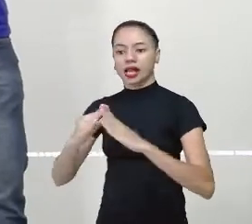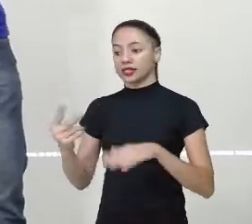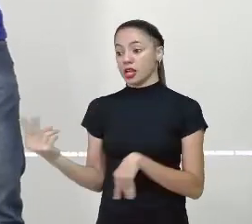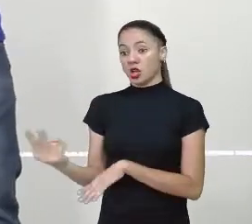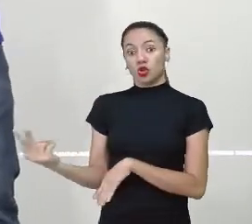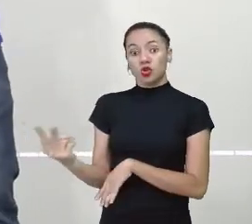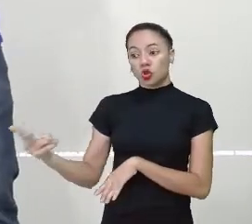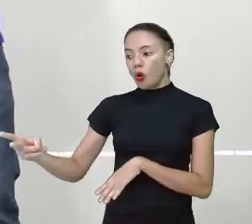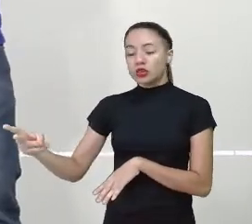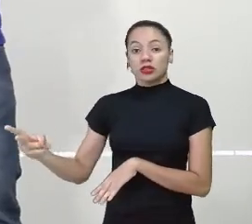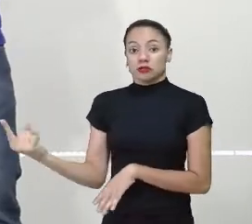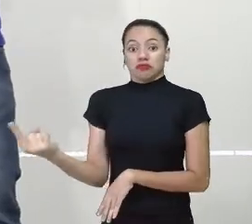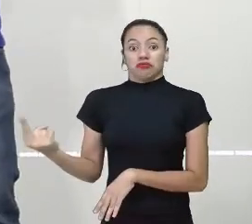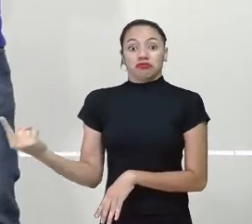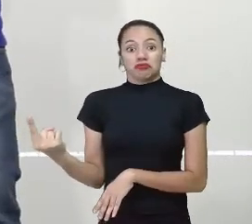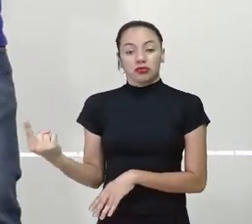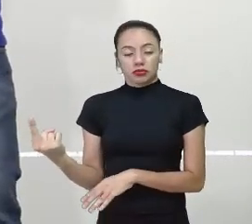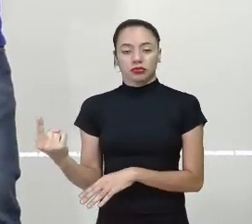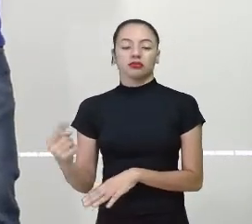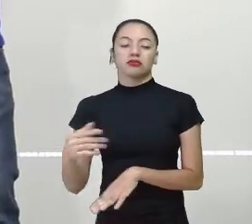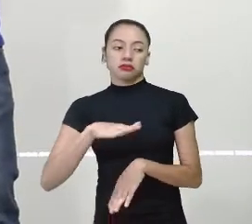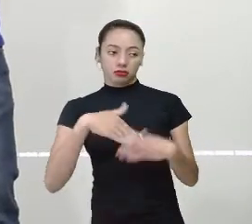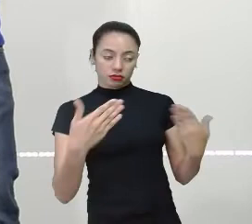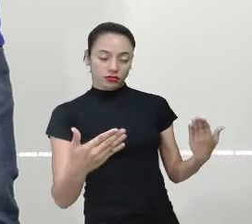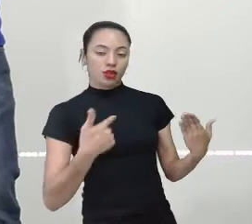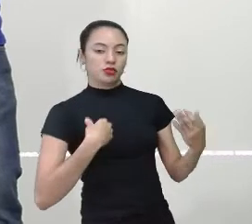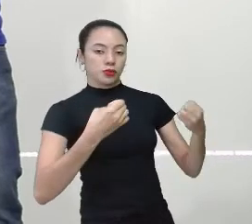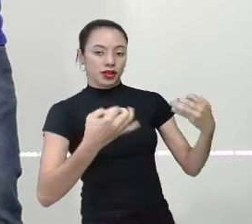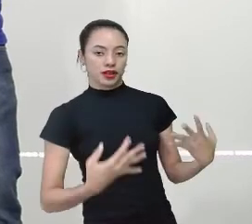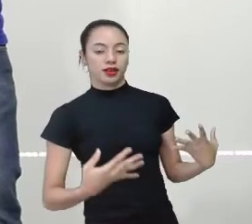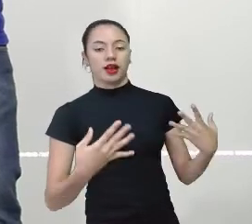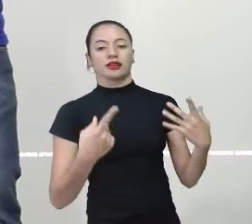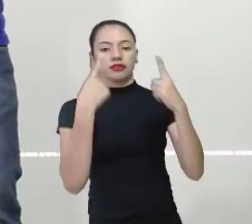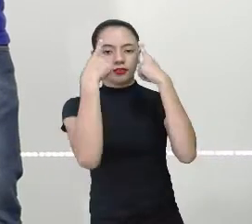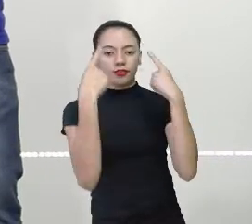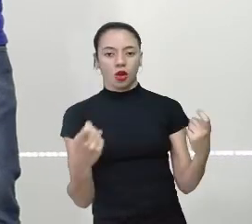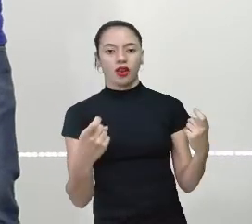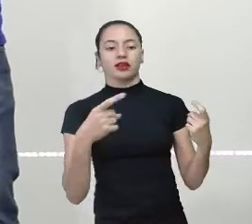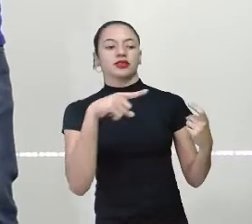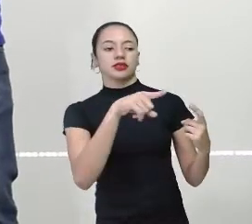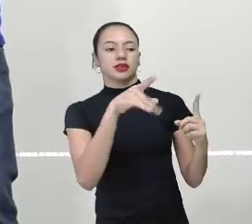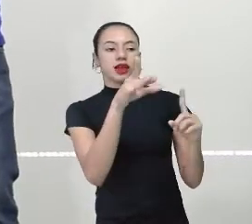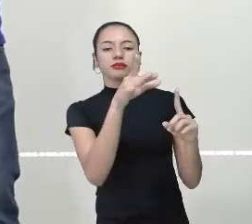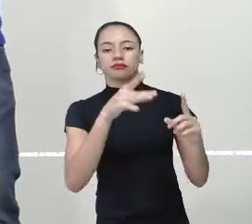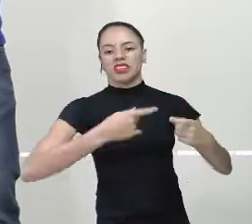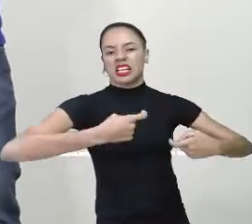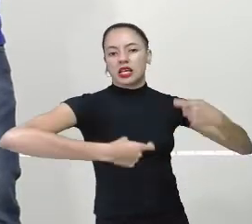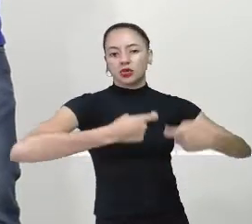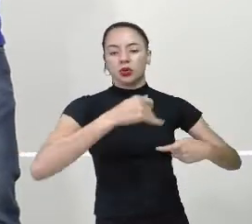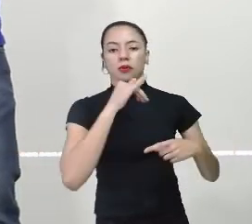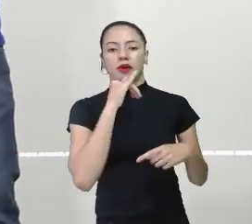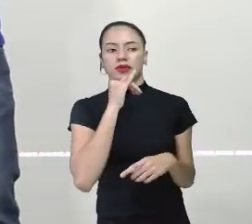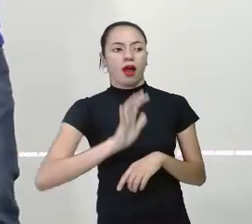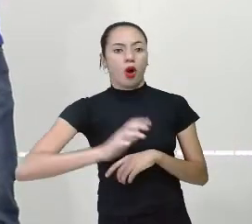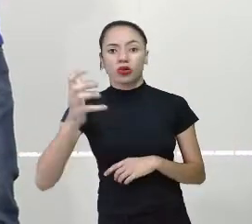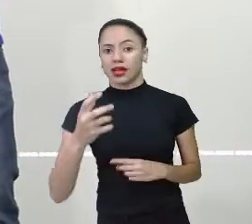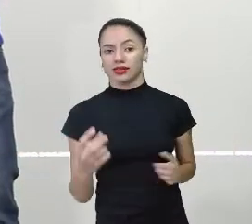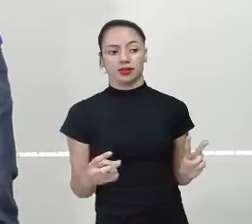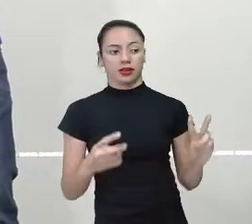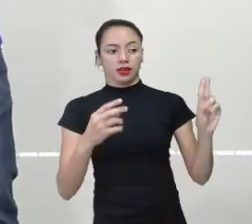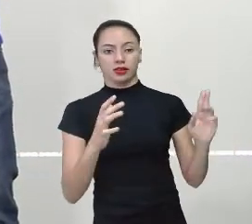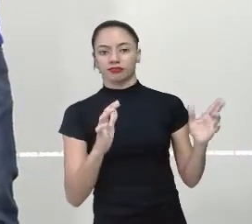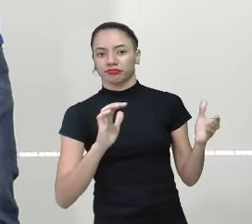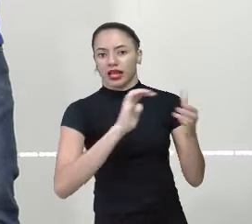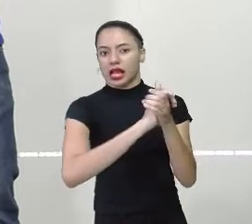violência sexual, que ela ocorre, né, muitas vezes com casais mesmo, né? Sim. Então,